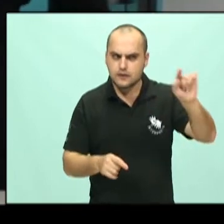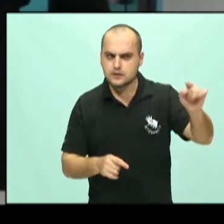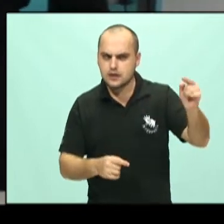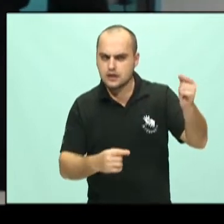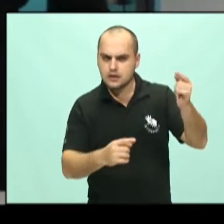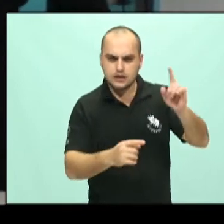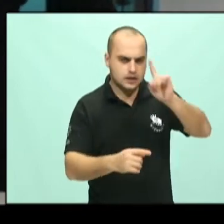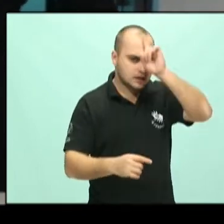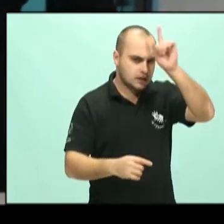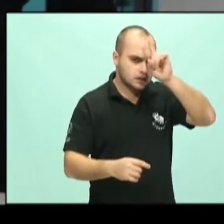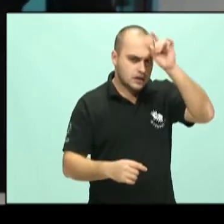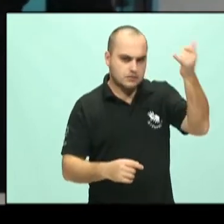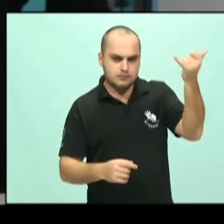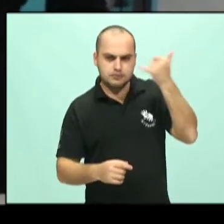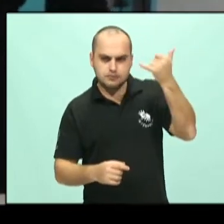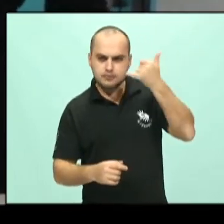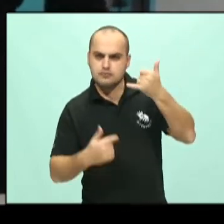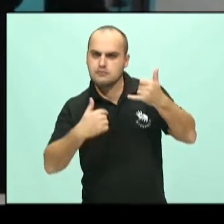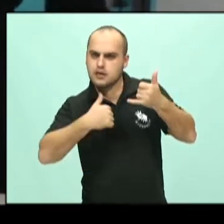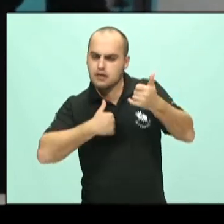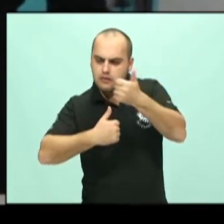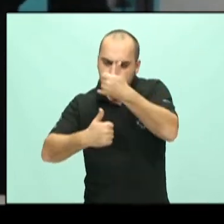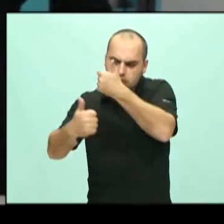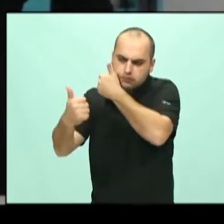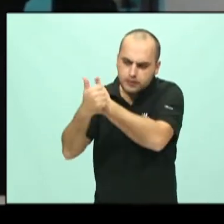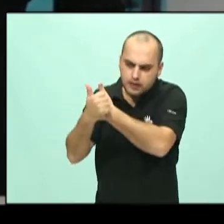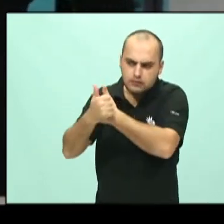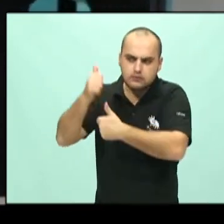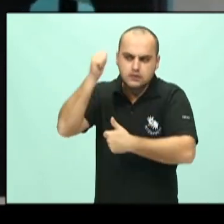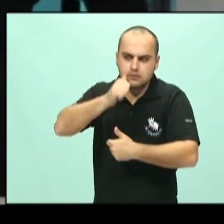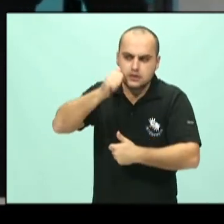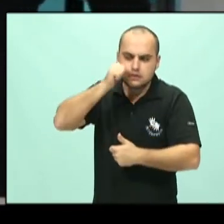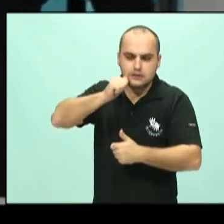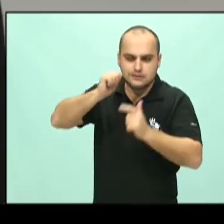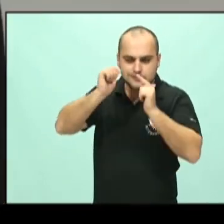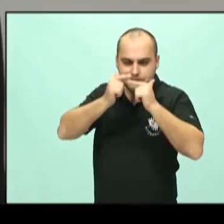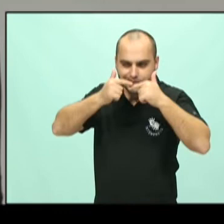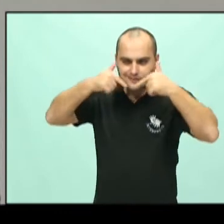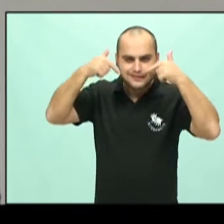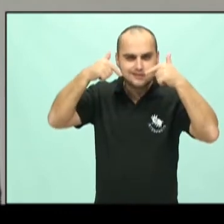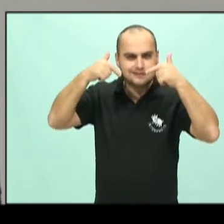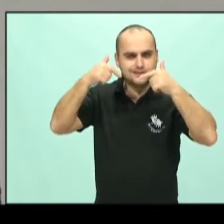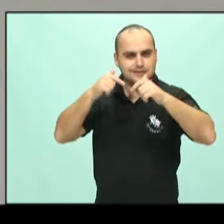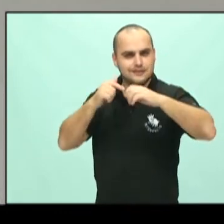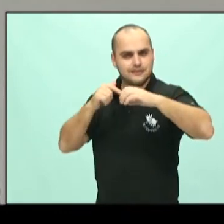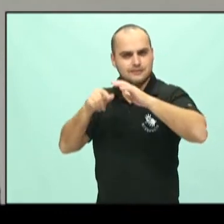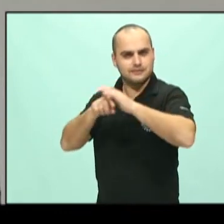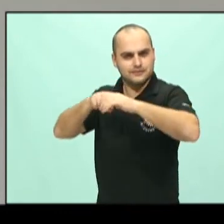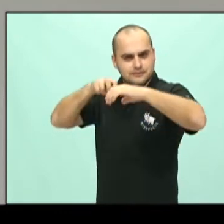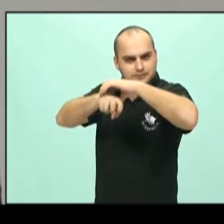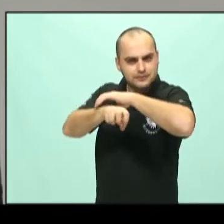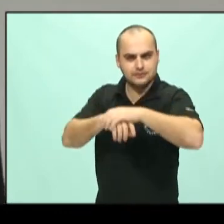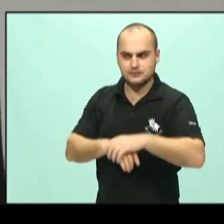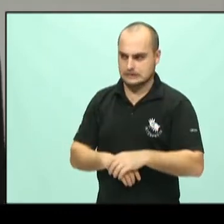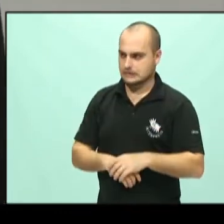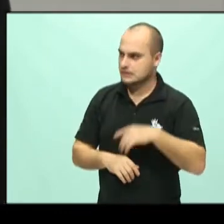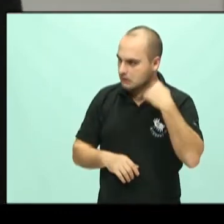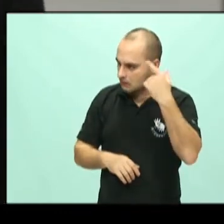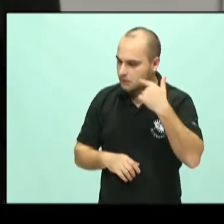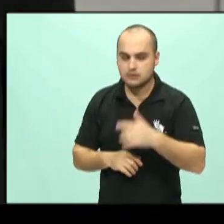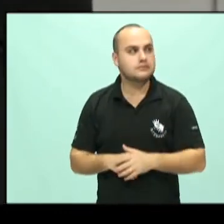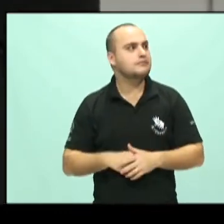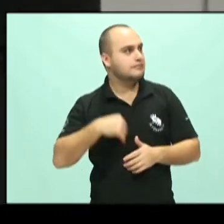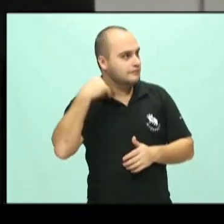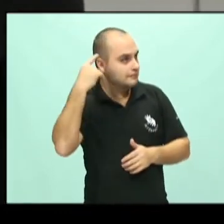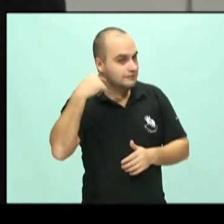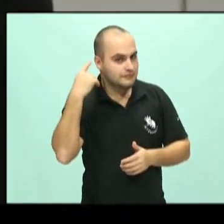eu me aproximar de uma garota que sorriu pra mim no metrô. Doideira, né? Doideira